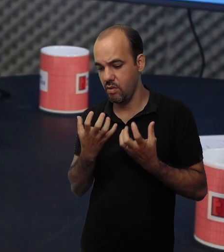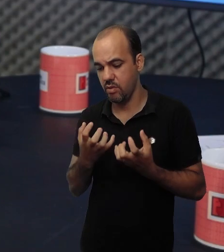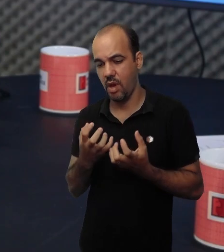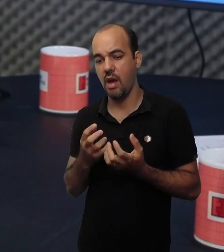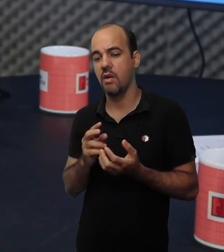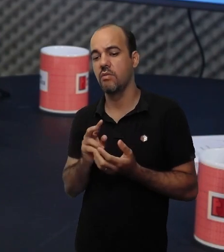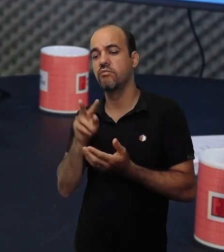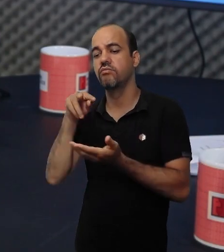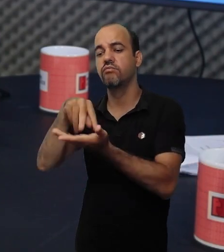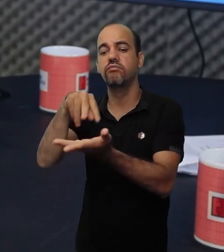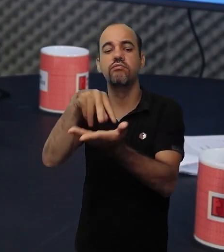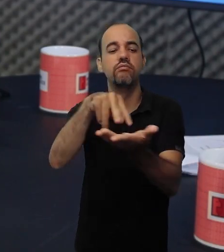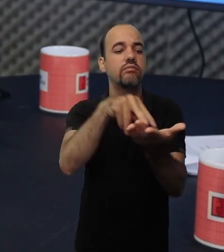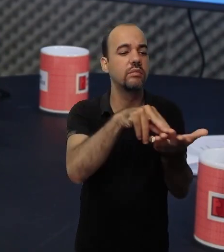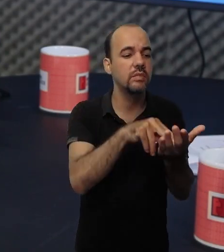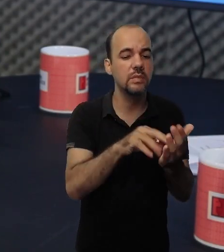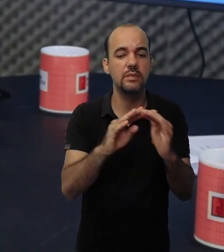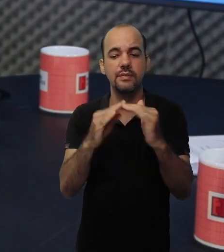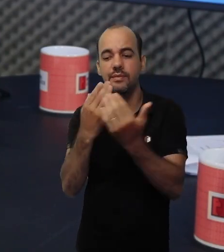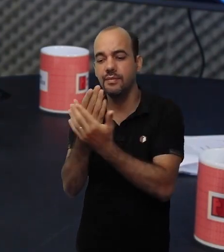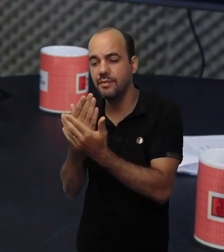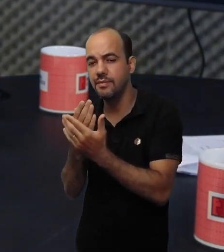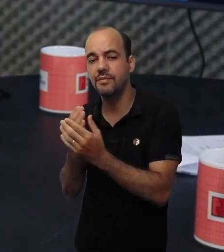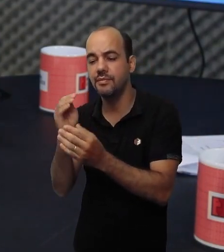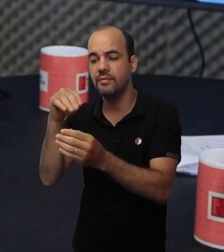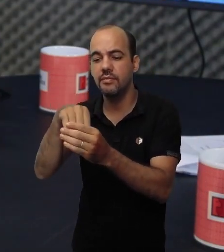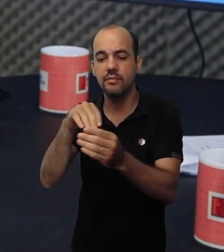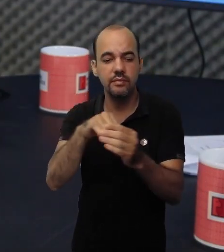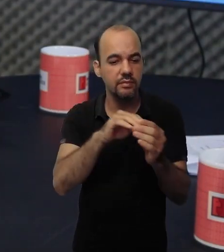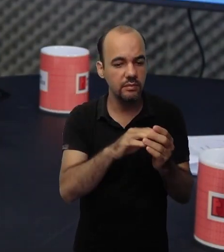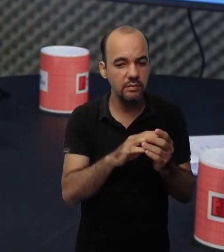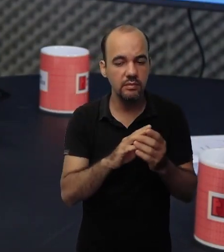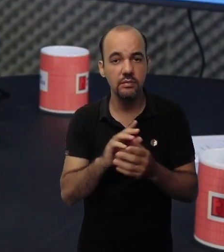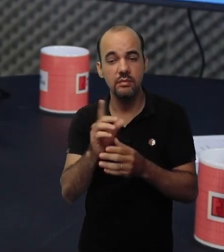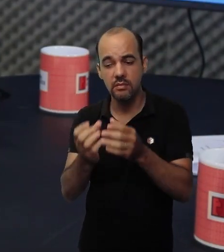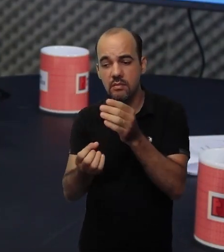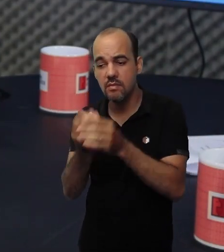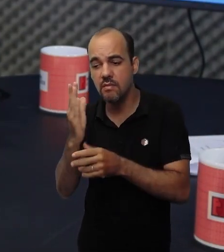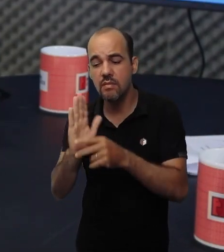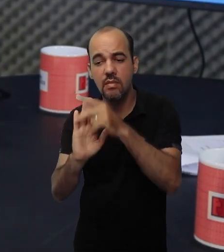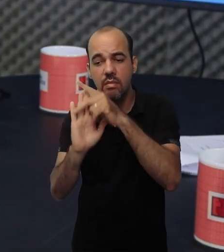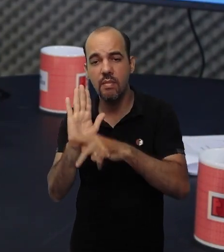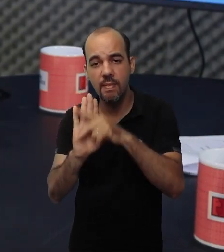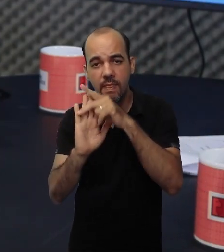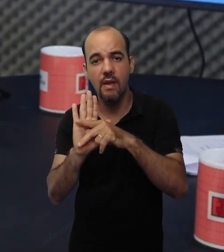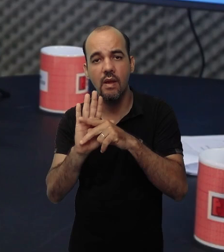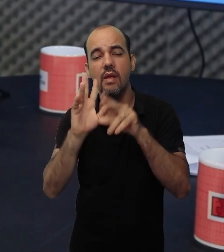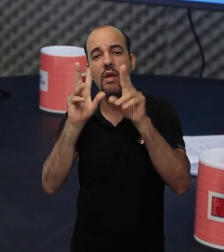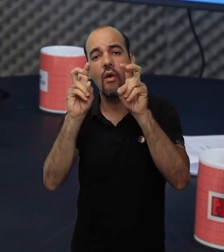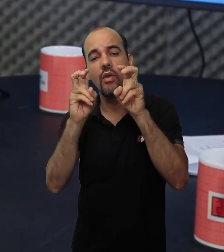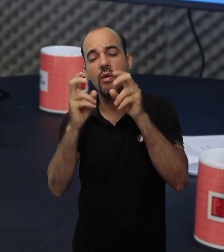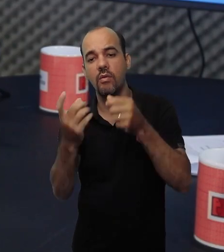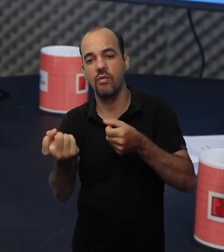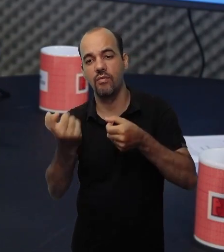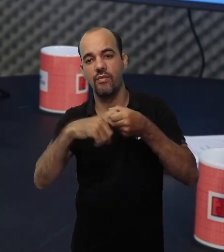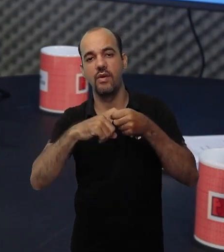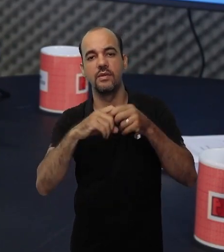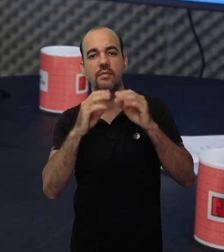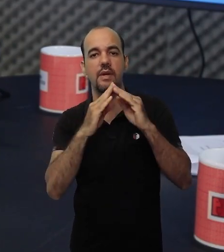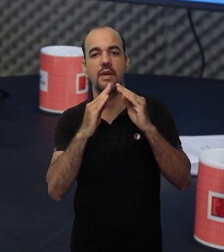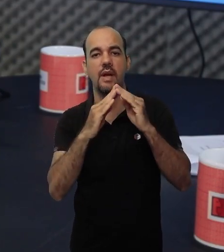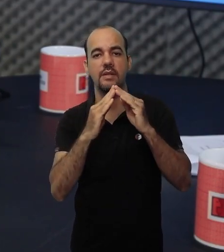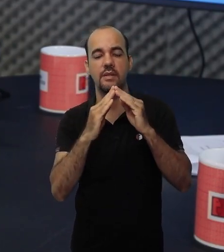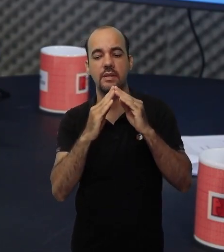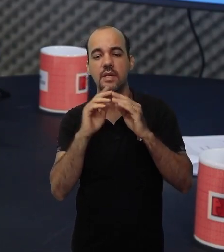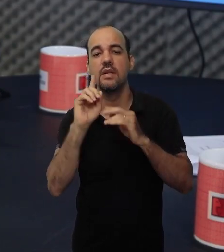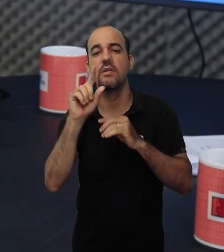E dentro das escolas, a gente fez um projeto, estou com um projeto que é o chamado de volta para casa. É de ir em busca do